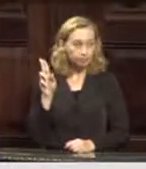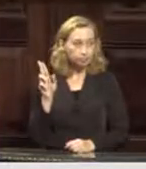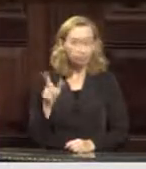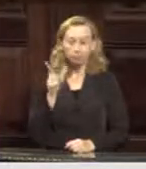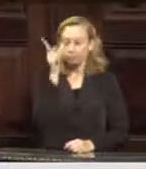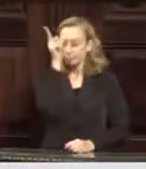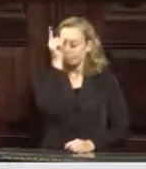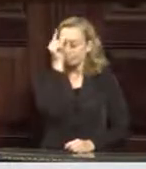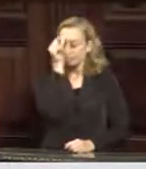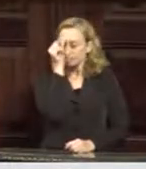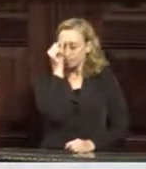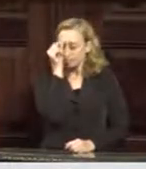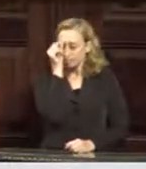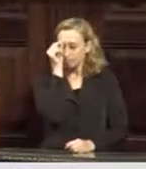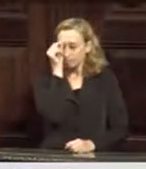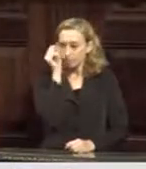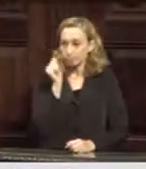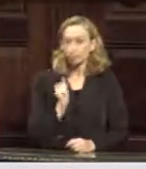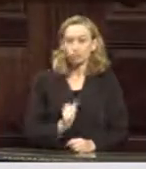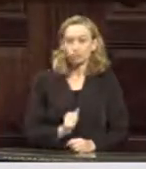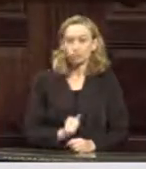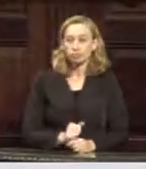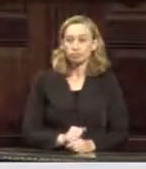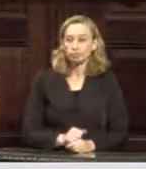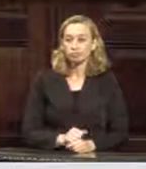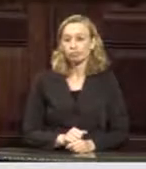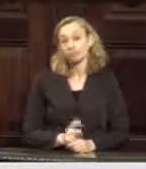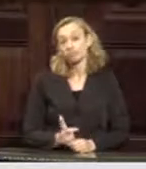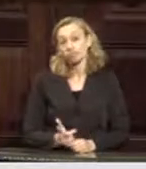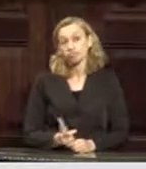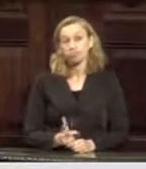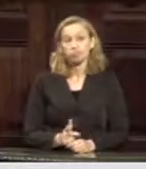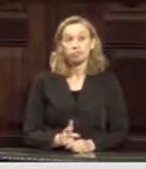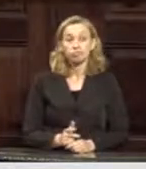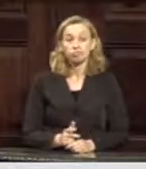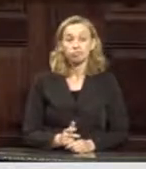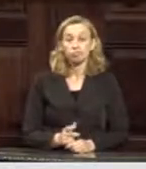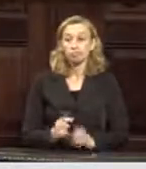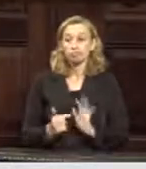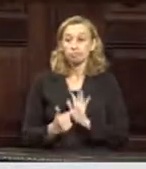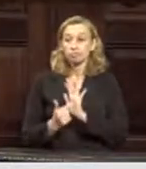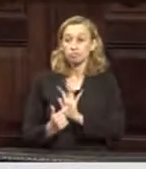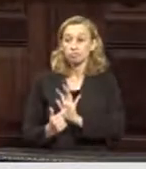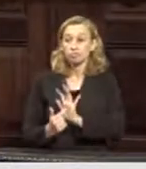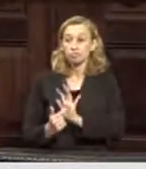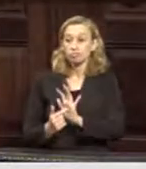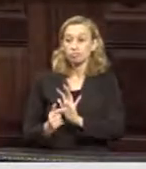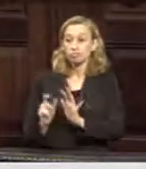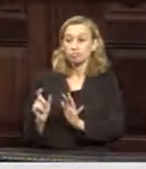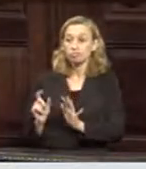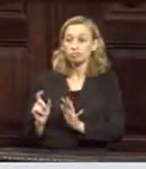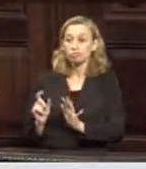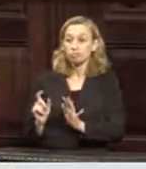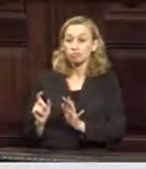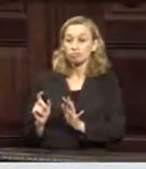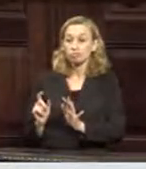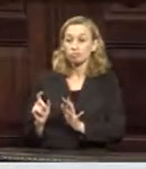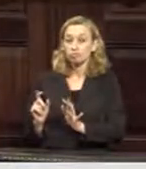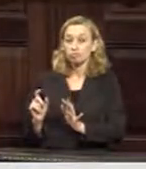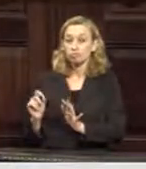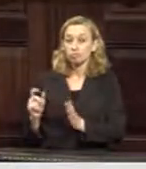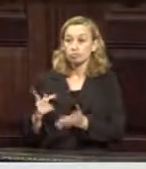alívio no quadro crítico, dramático até, que enfrentavam e ainda enfrentam em muitos